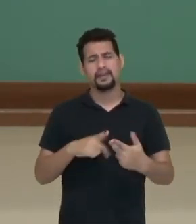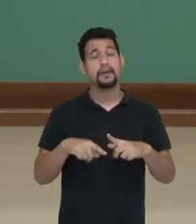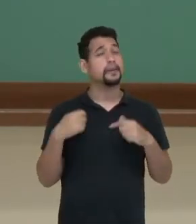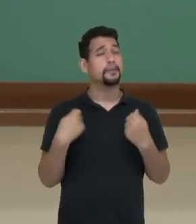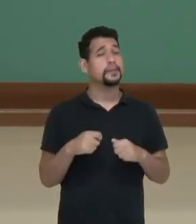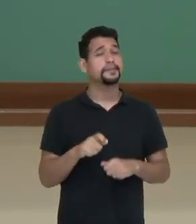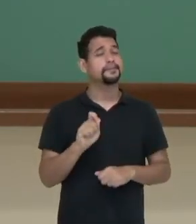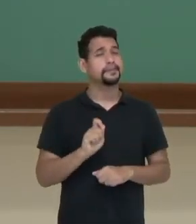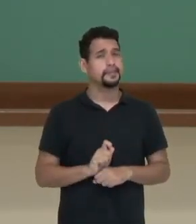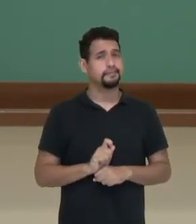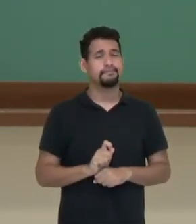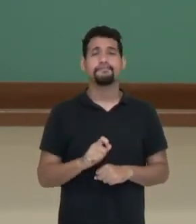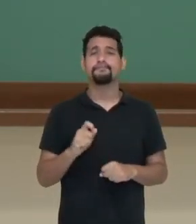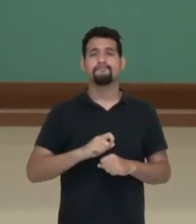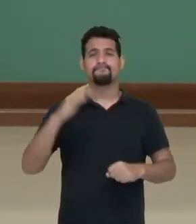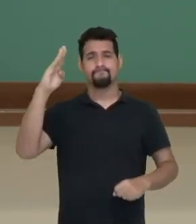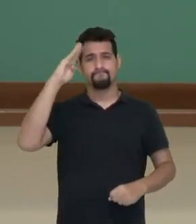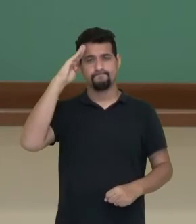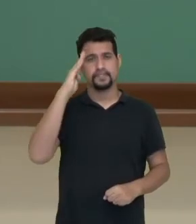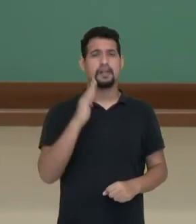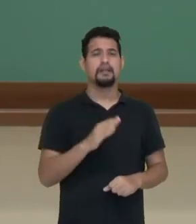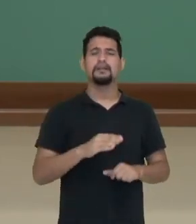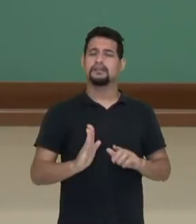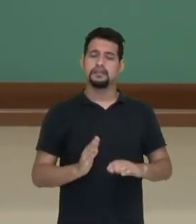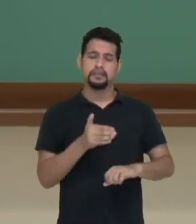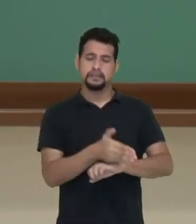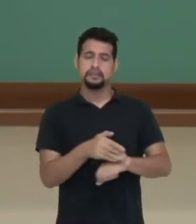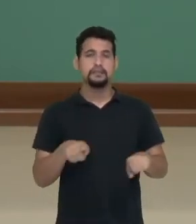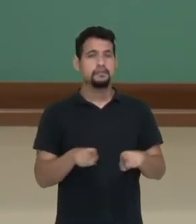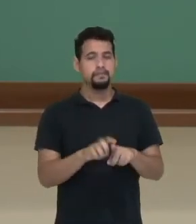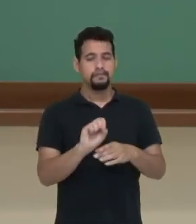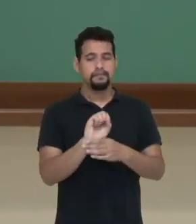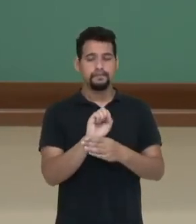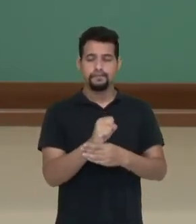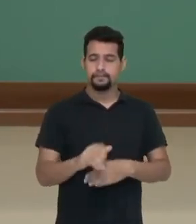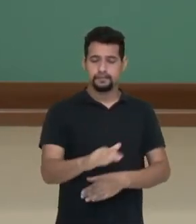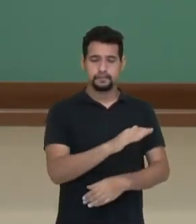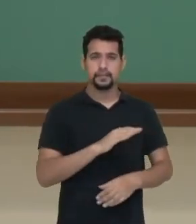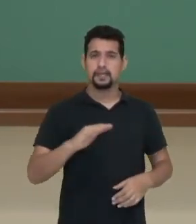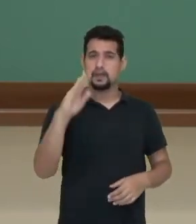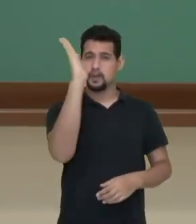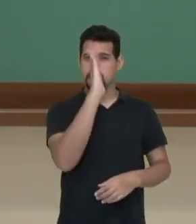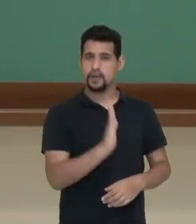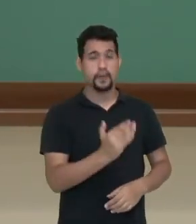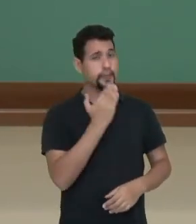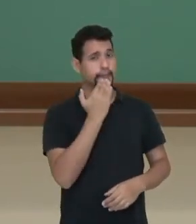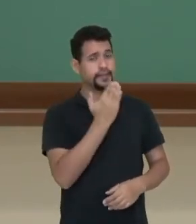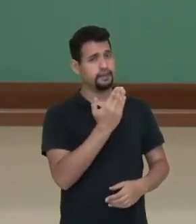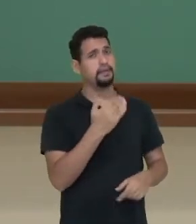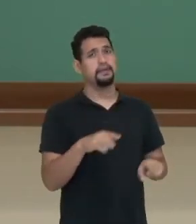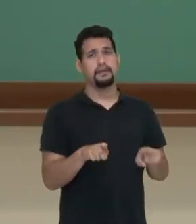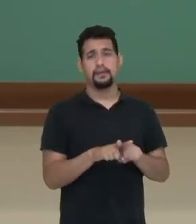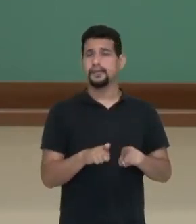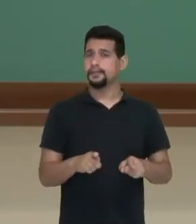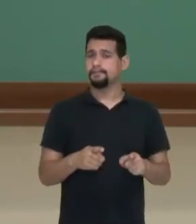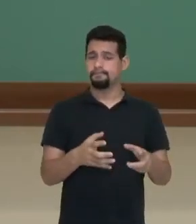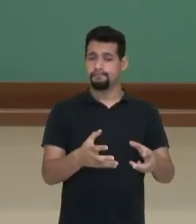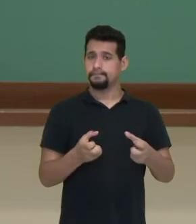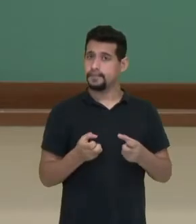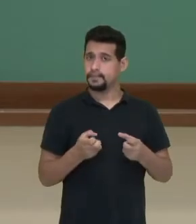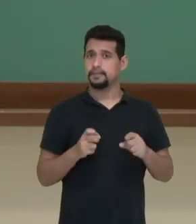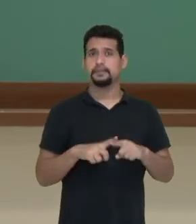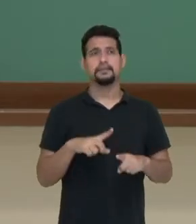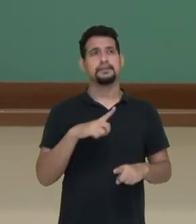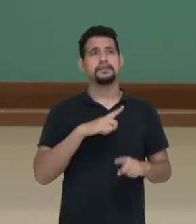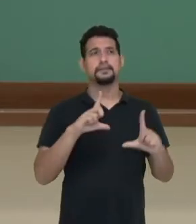necessário o Exército atuar a fim de garantir os territórios que o Brasil reivindicava para si mesmo. Aqui nós